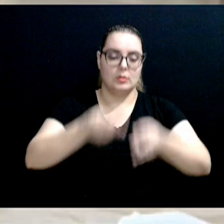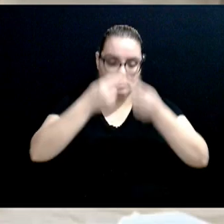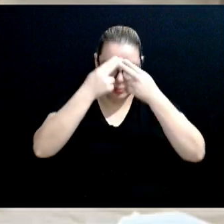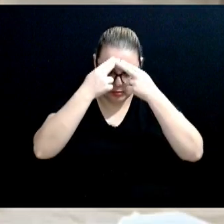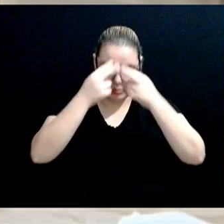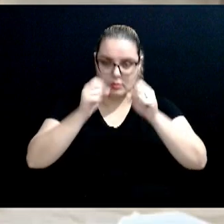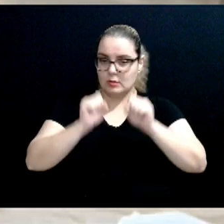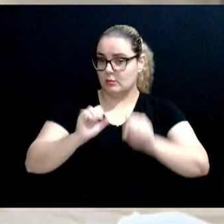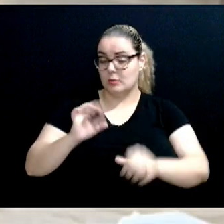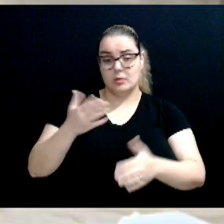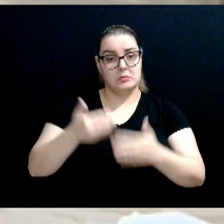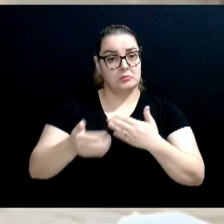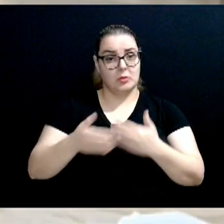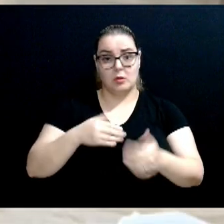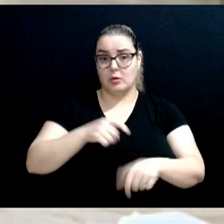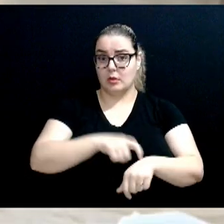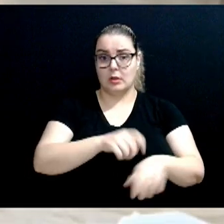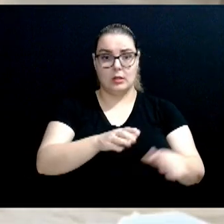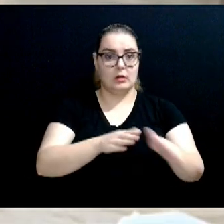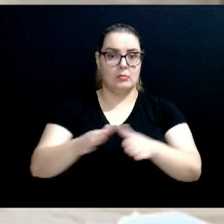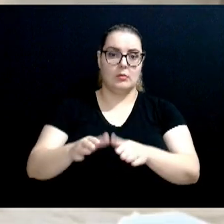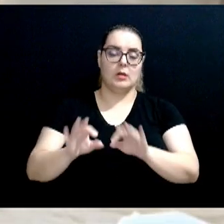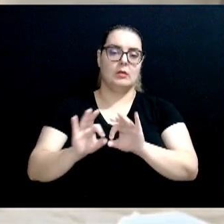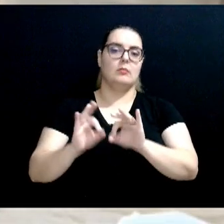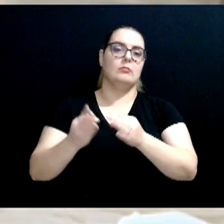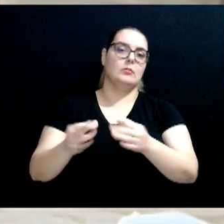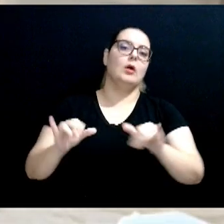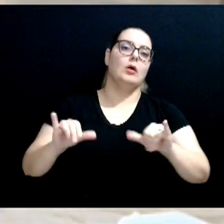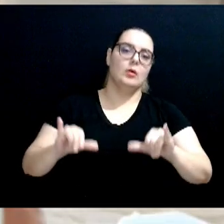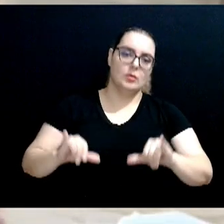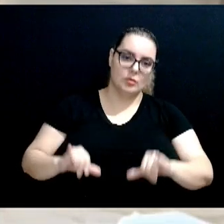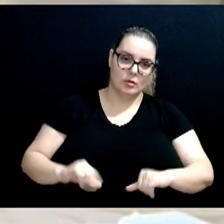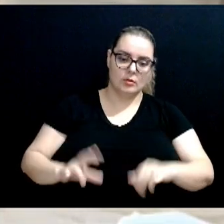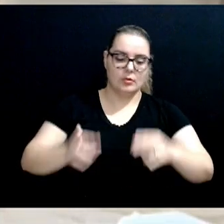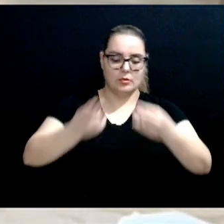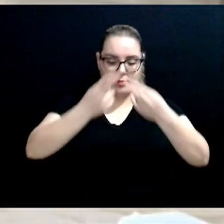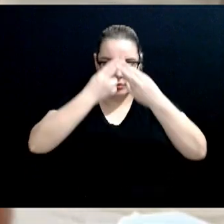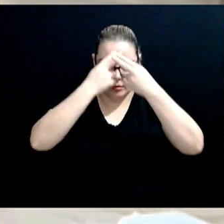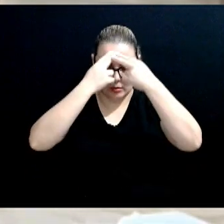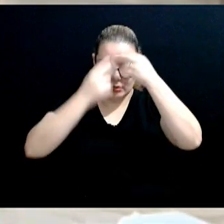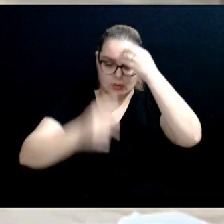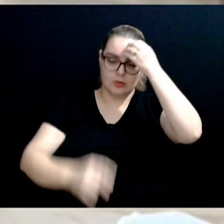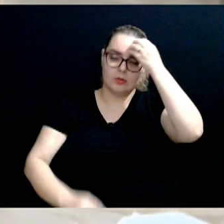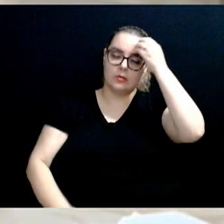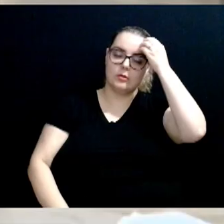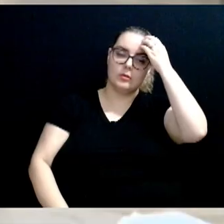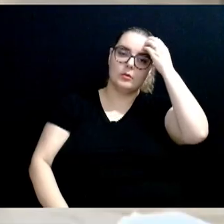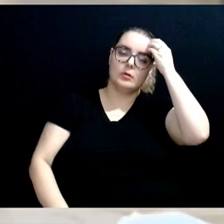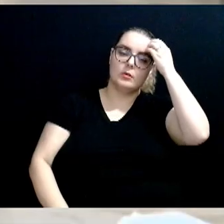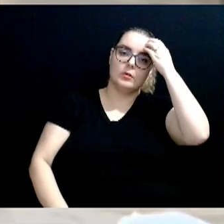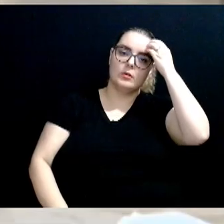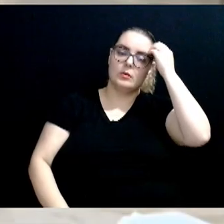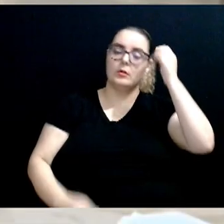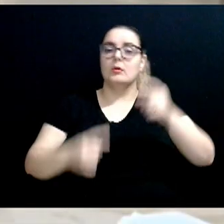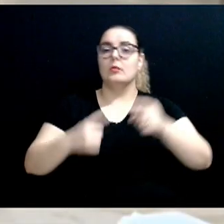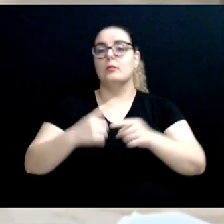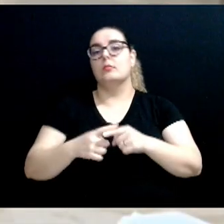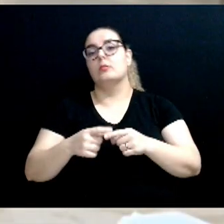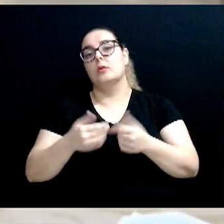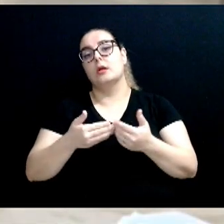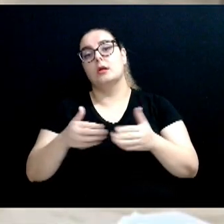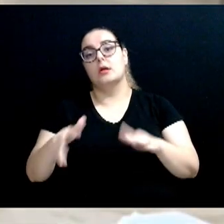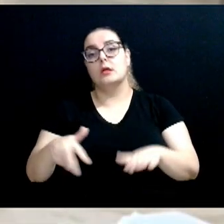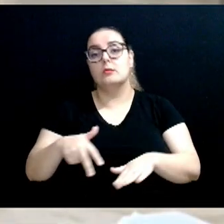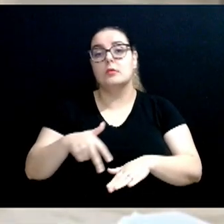qualquer momento. Essa família sofreu um trauma, porque ela estava se colocando disponível para